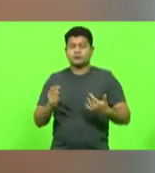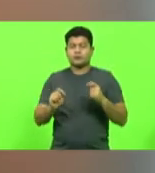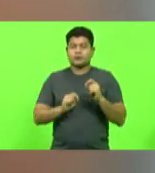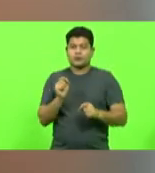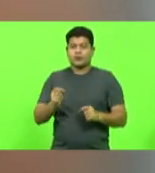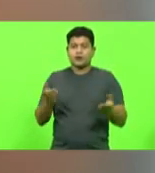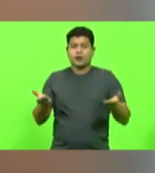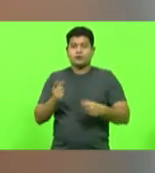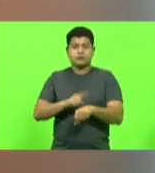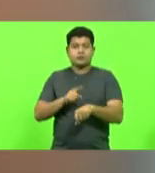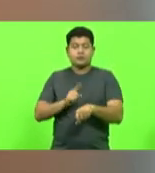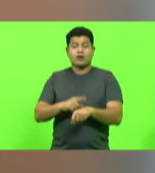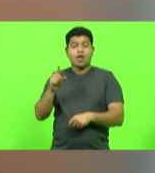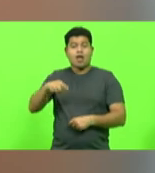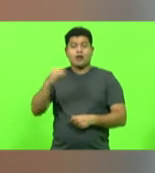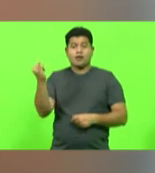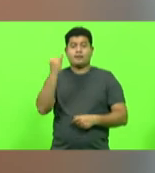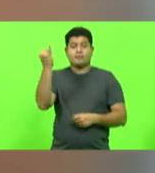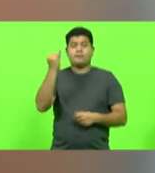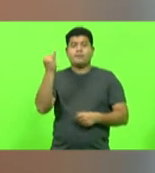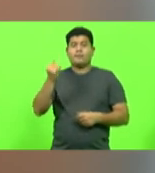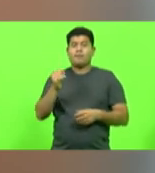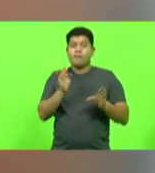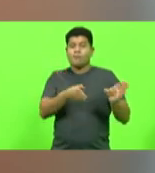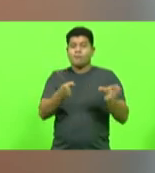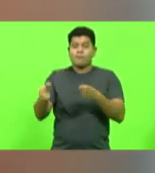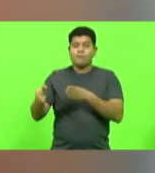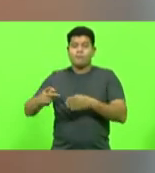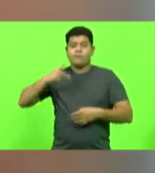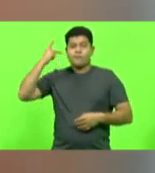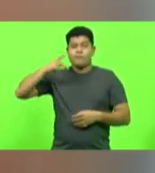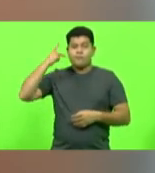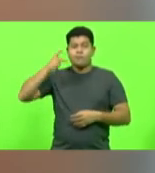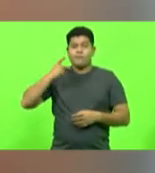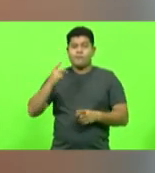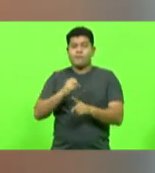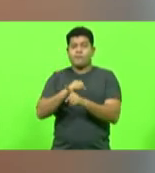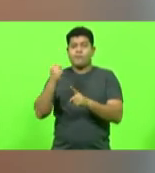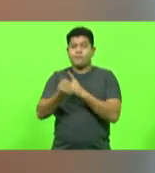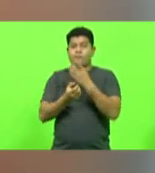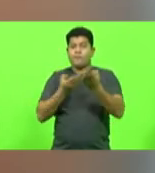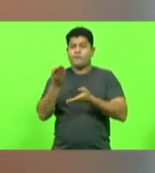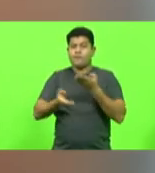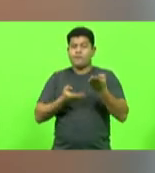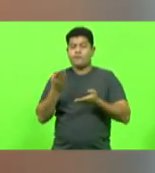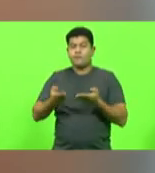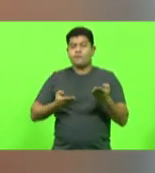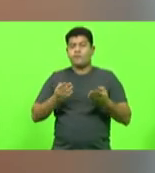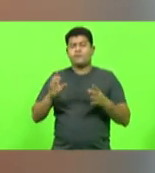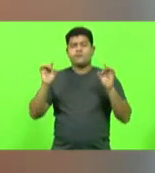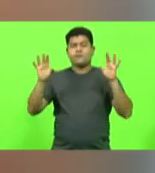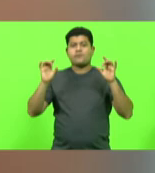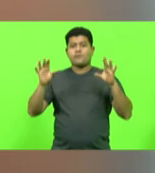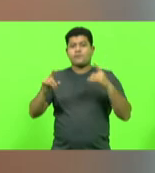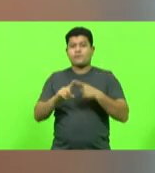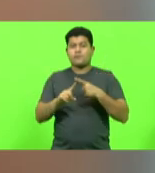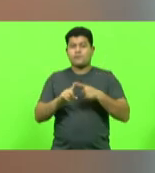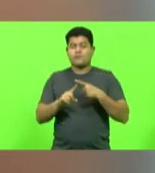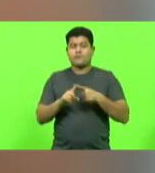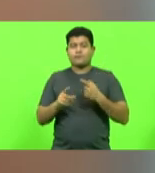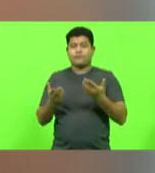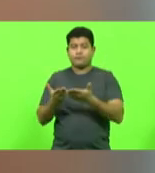momento importante de planejamento da política de assistência social, em especial porque as dores da pandemia,